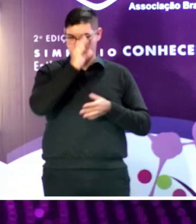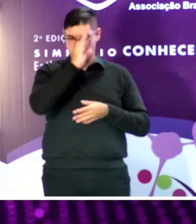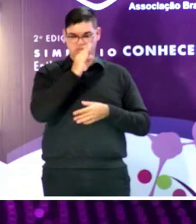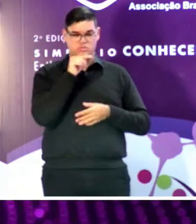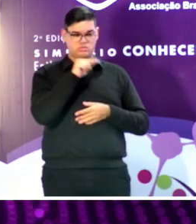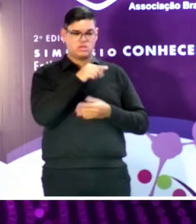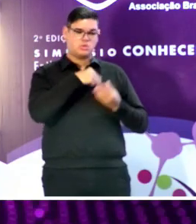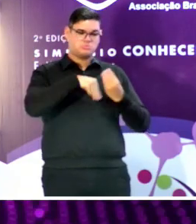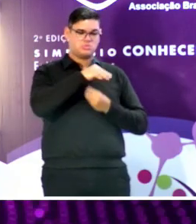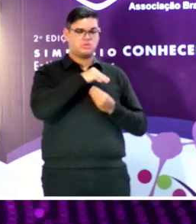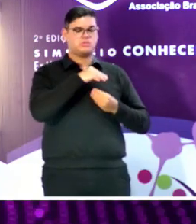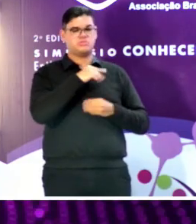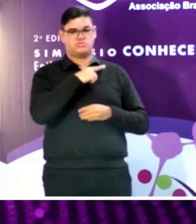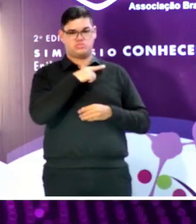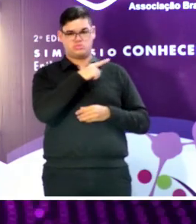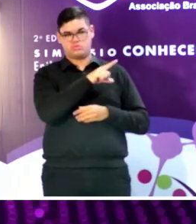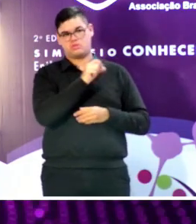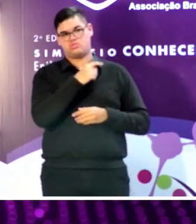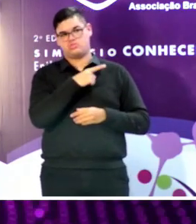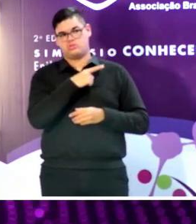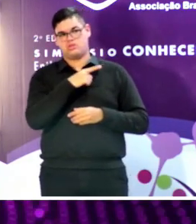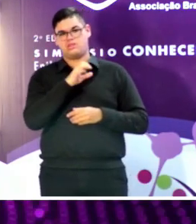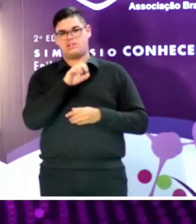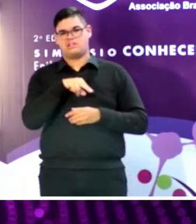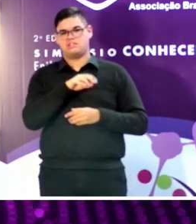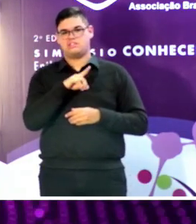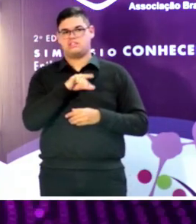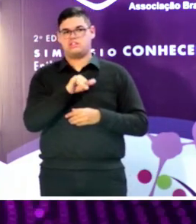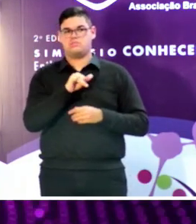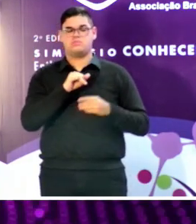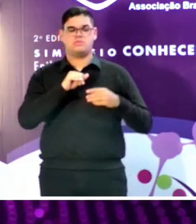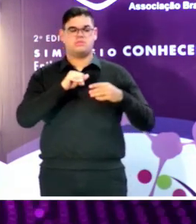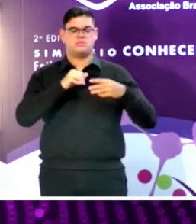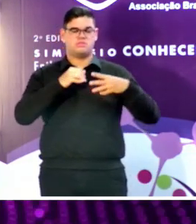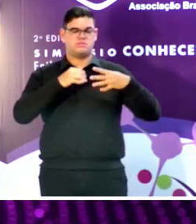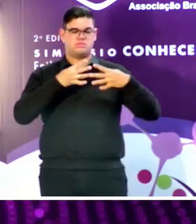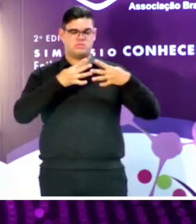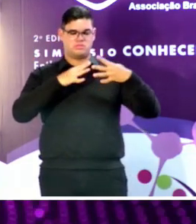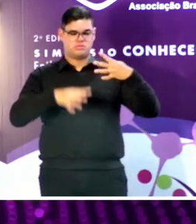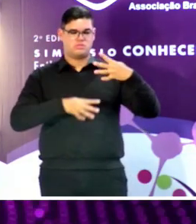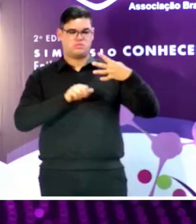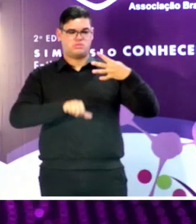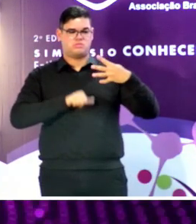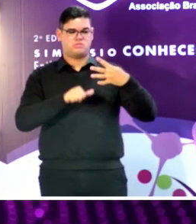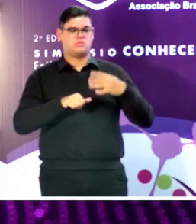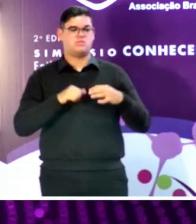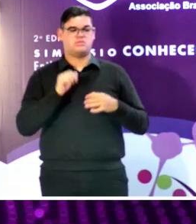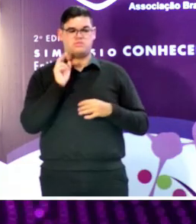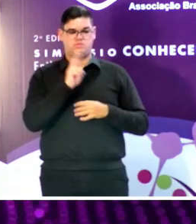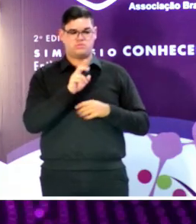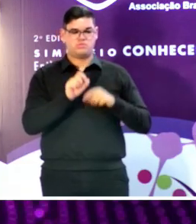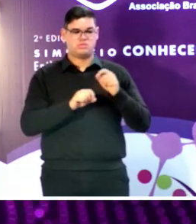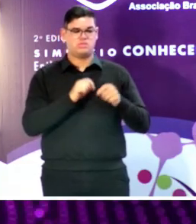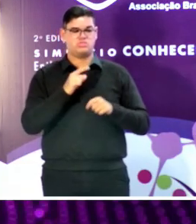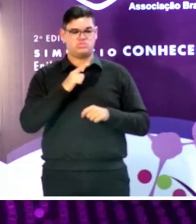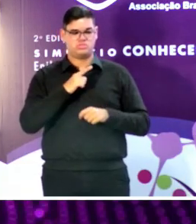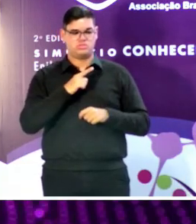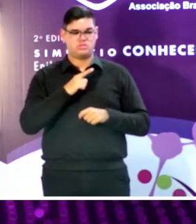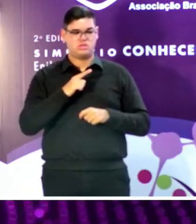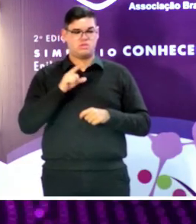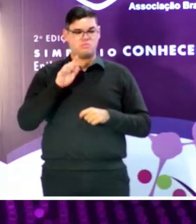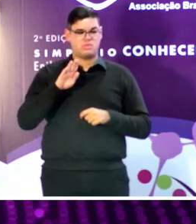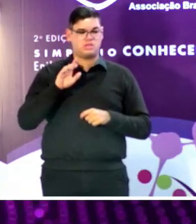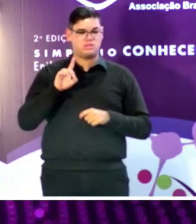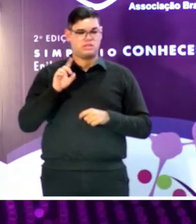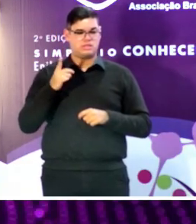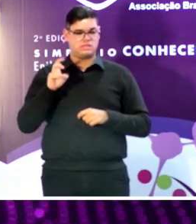nessas células que tinham a enzima mutada. E aí a gente viu que, para 2 das mutações, a D801 e a